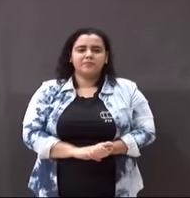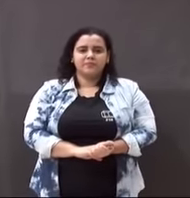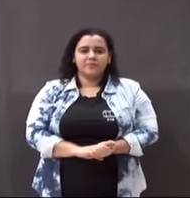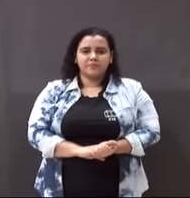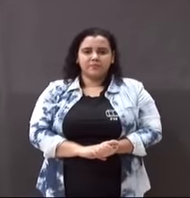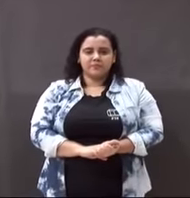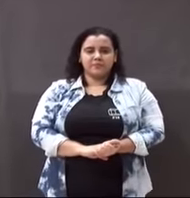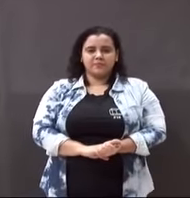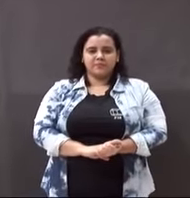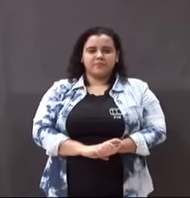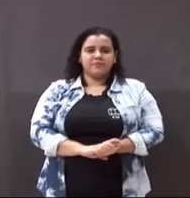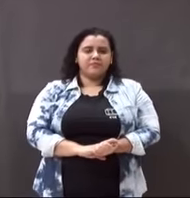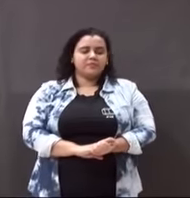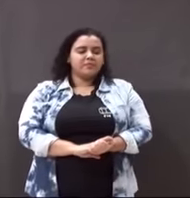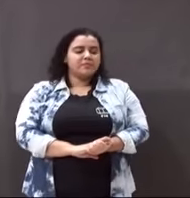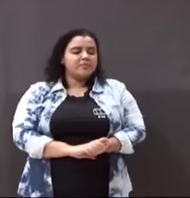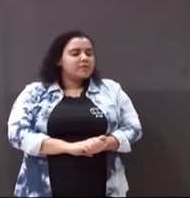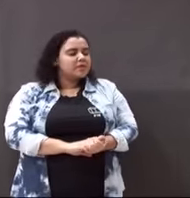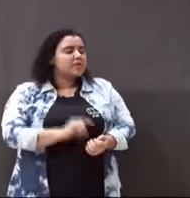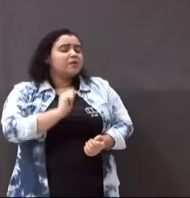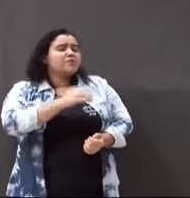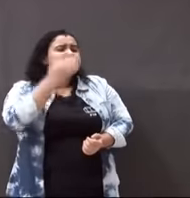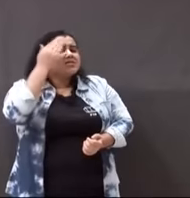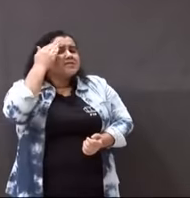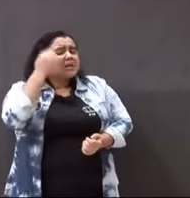Você sabe quem sou eu, Pedro?